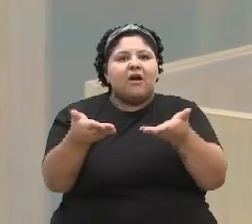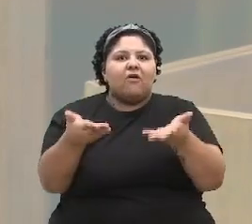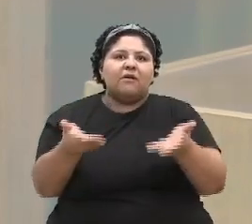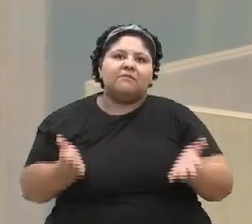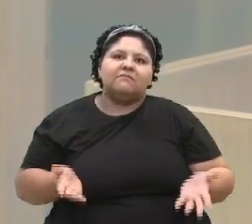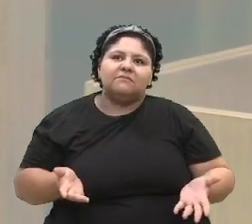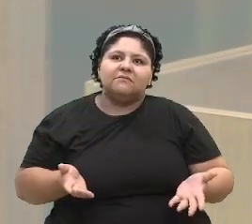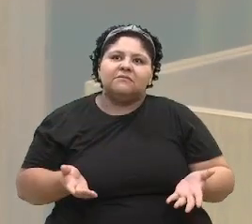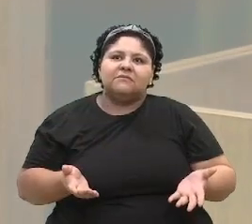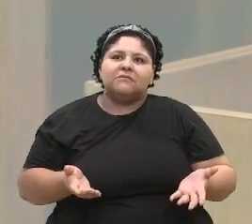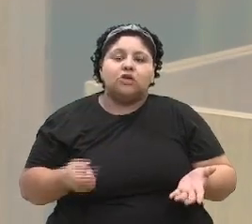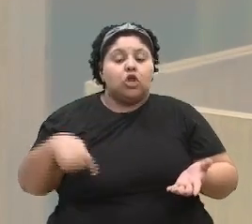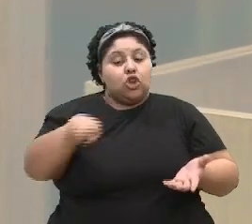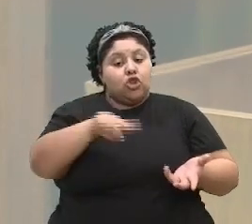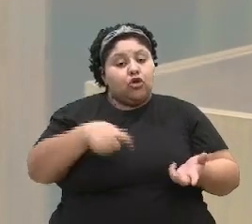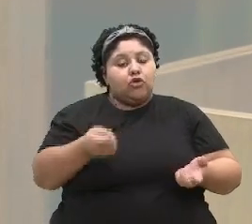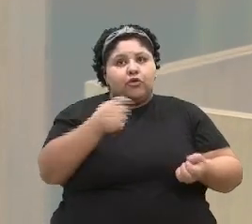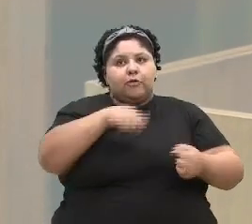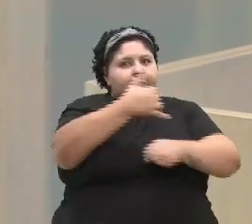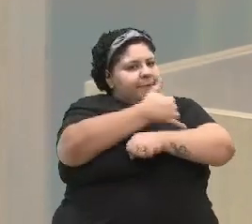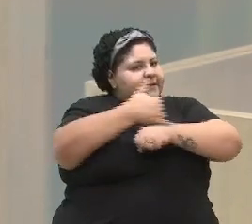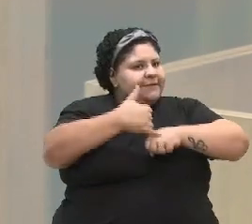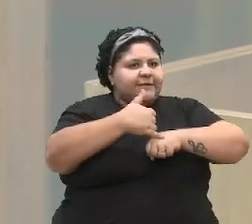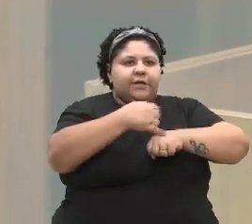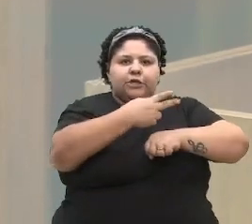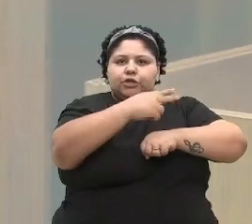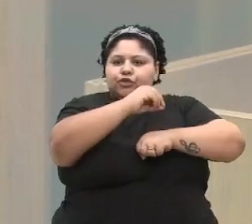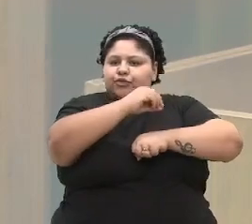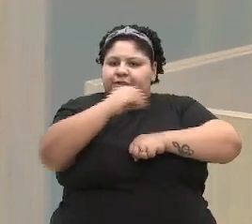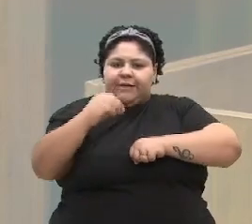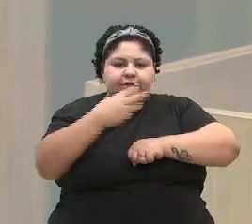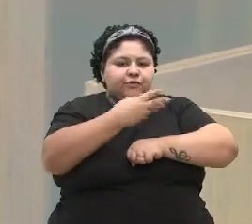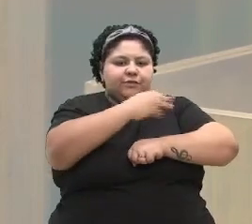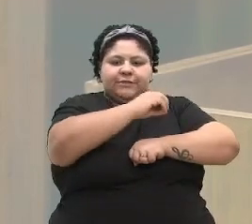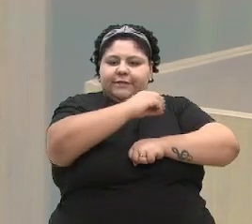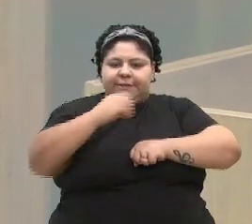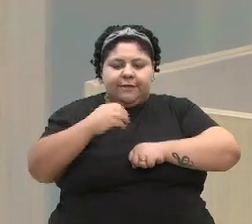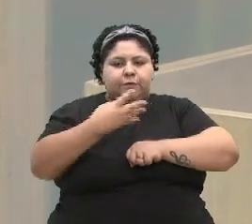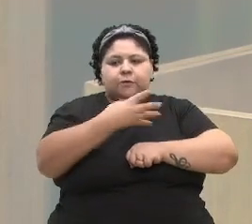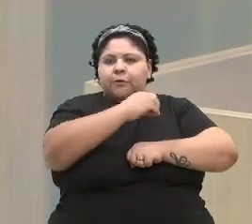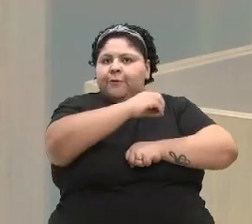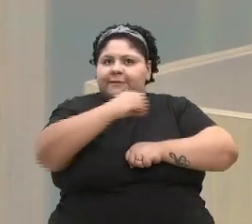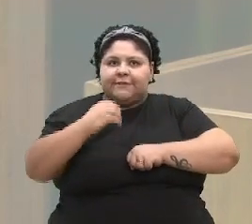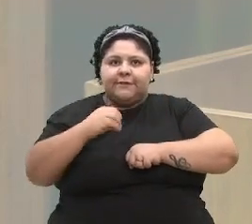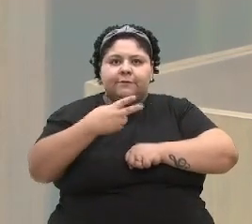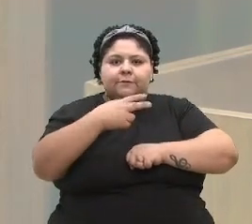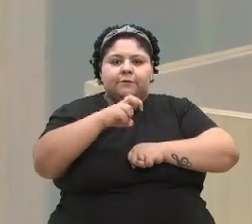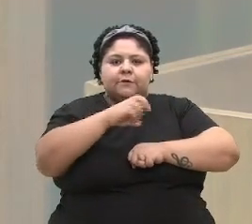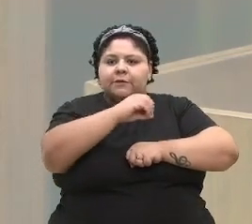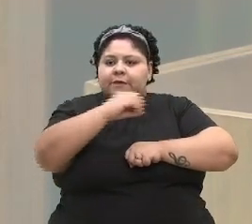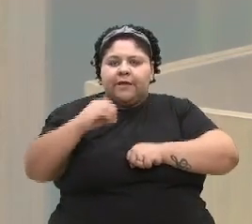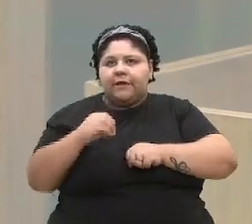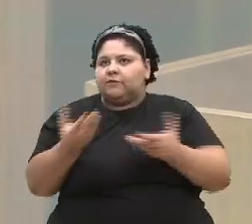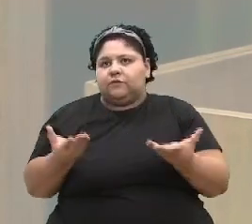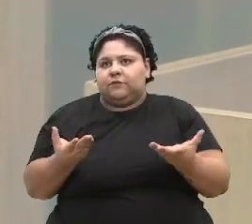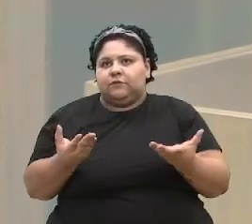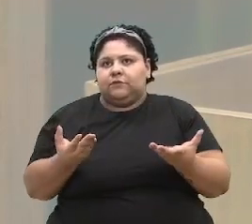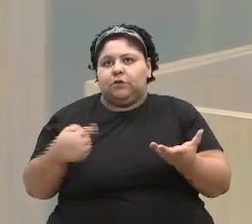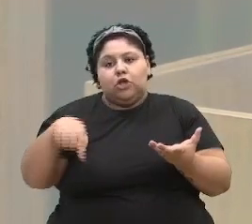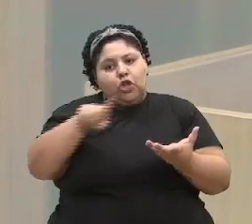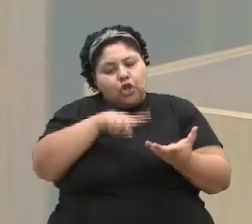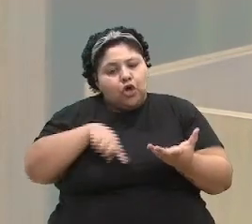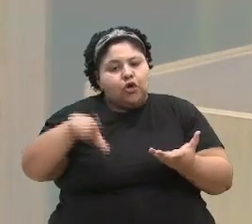Nós precisamos passar de 200 mil para 300, 400, 500, porque é a única forma de nós